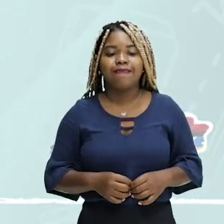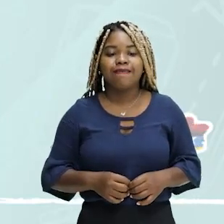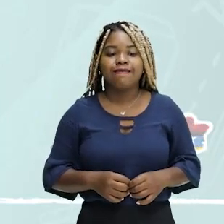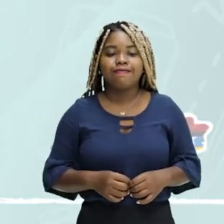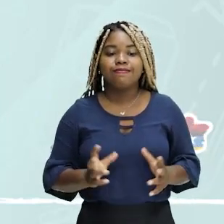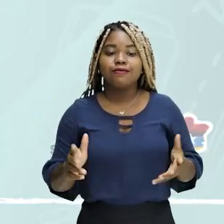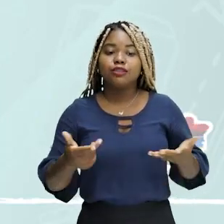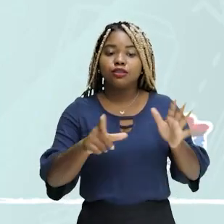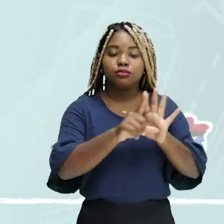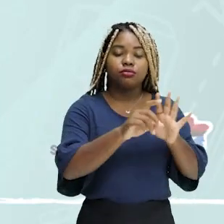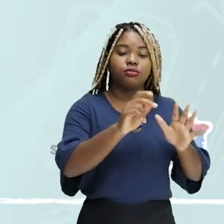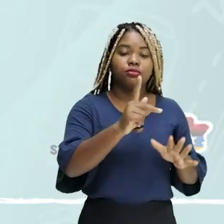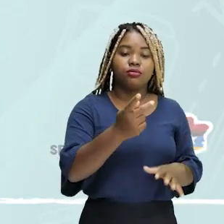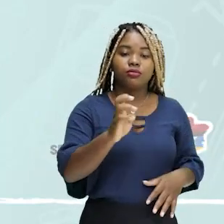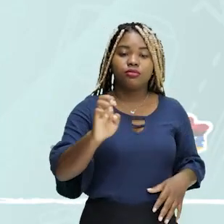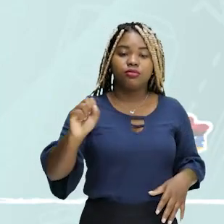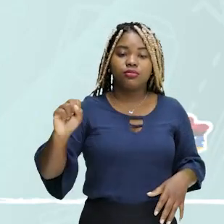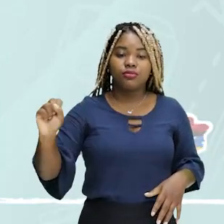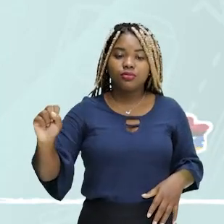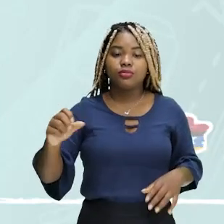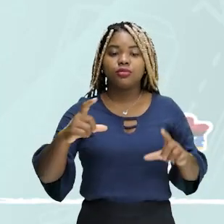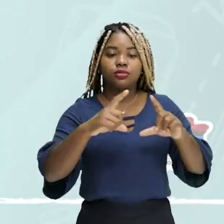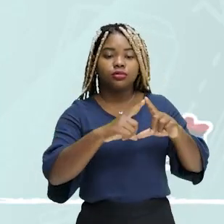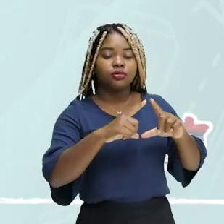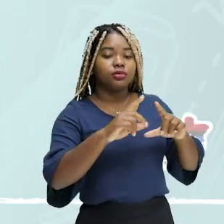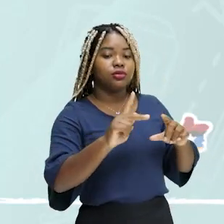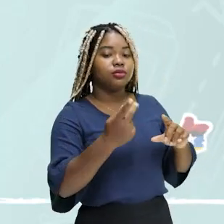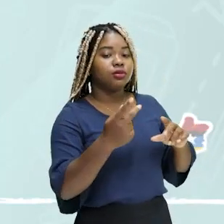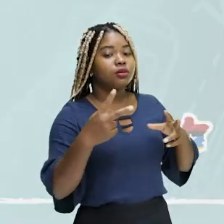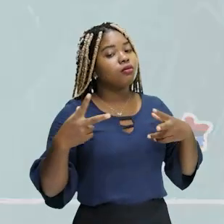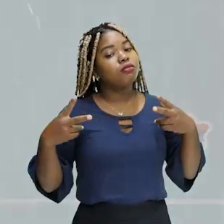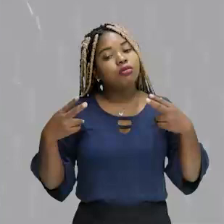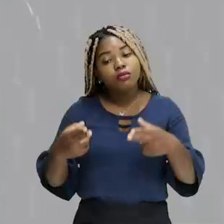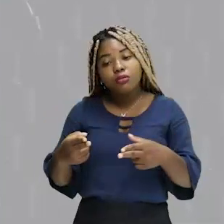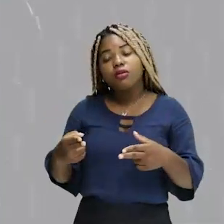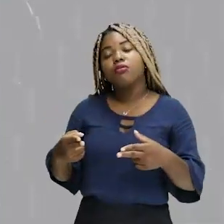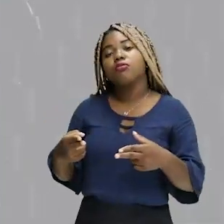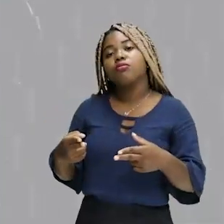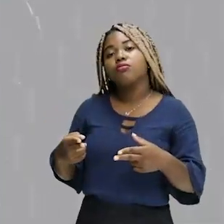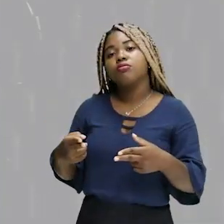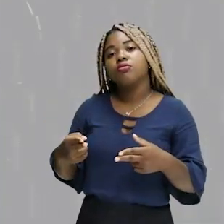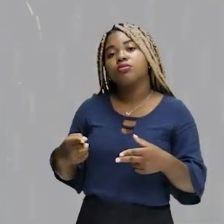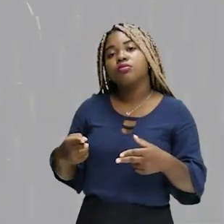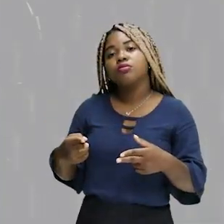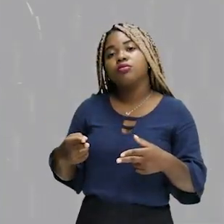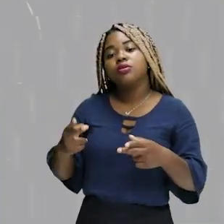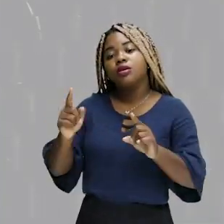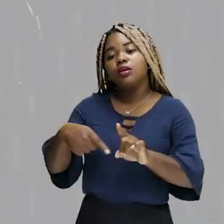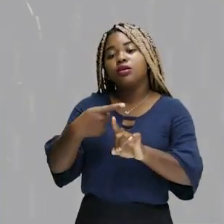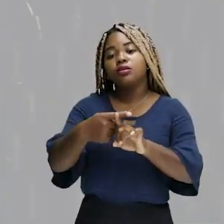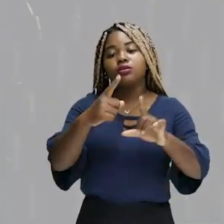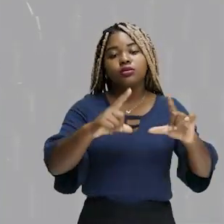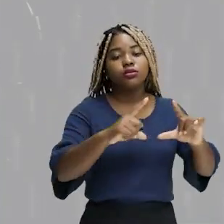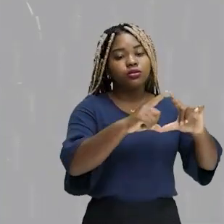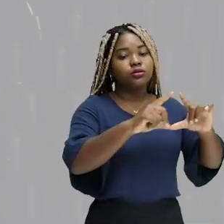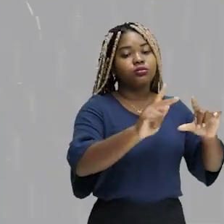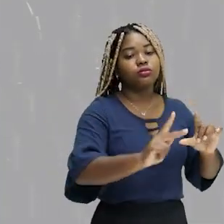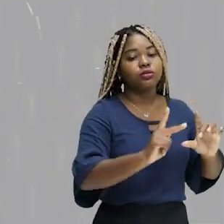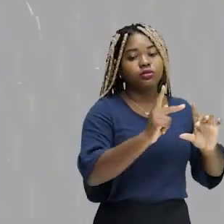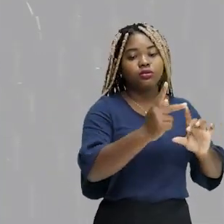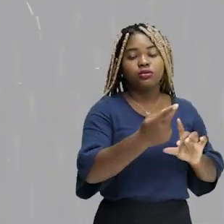disse que o ΔH do processo direto vai ser igual à soma dos ΔH